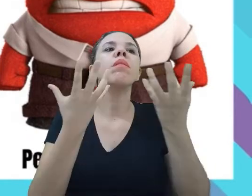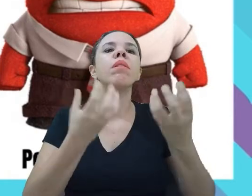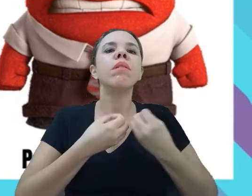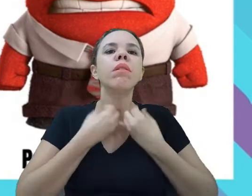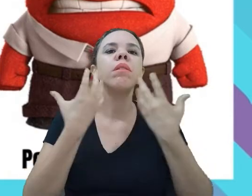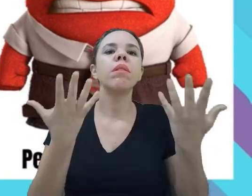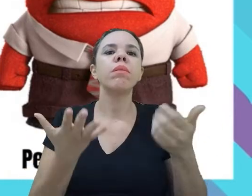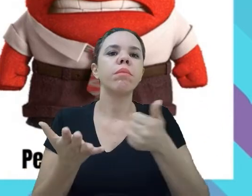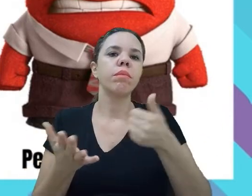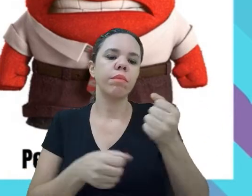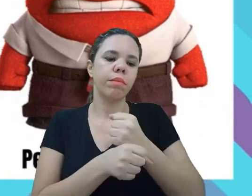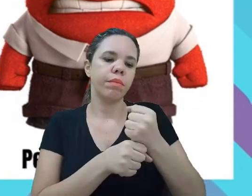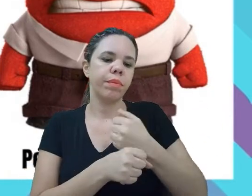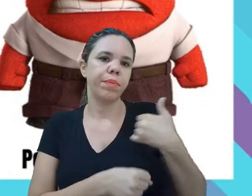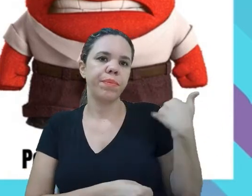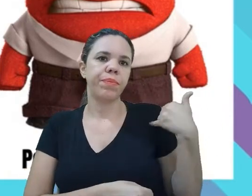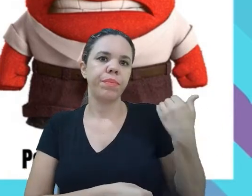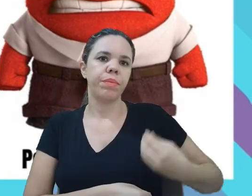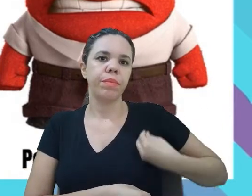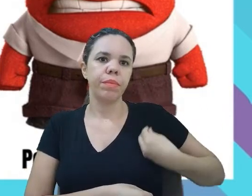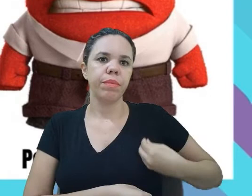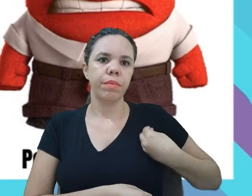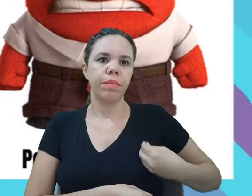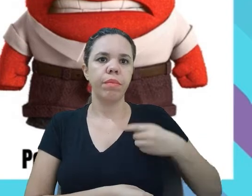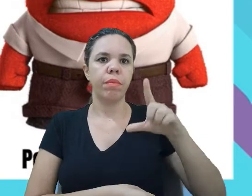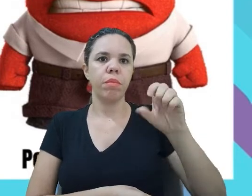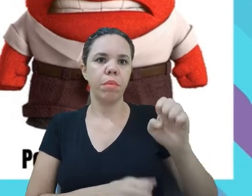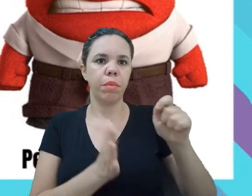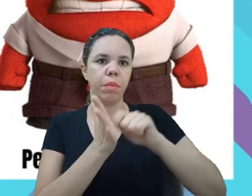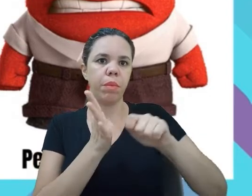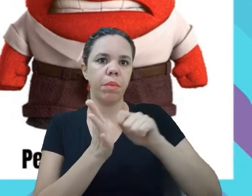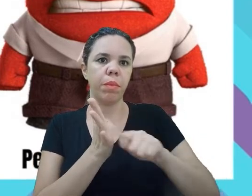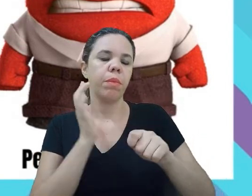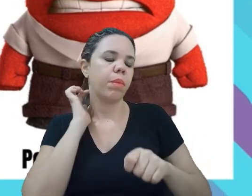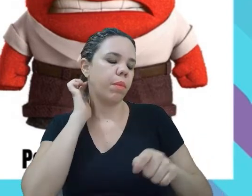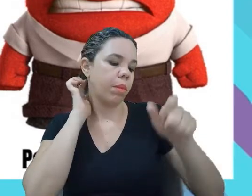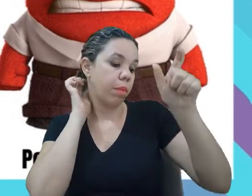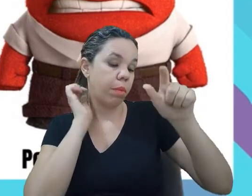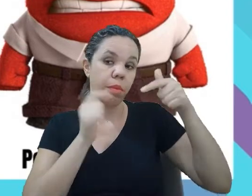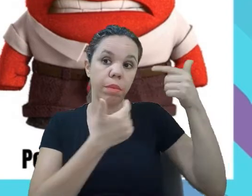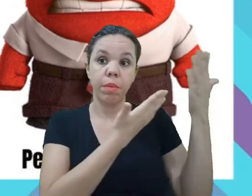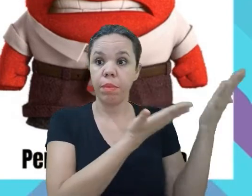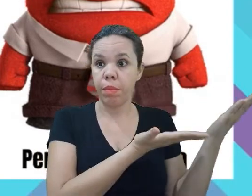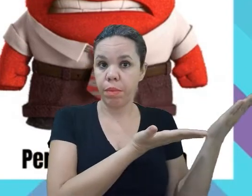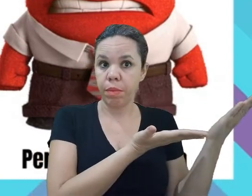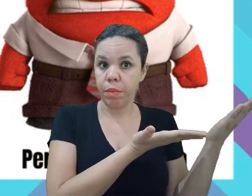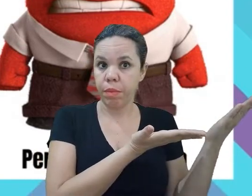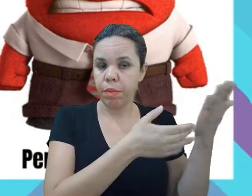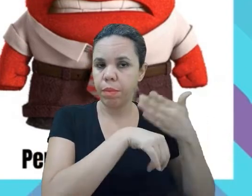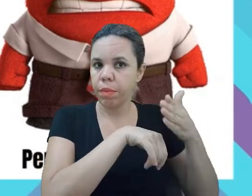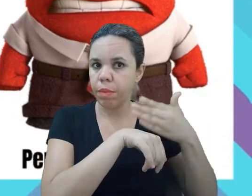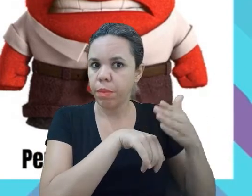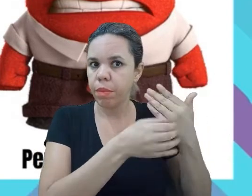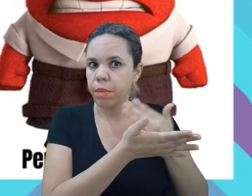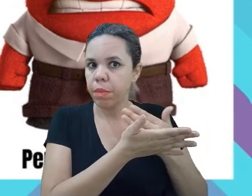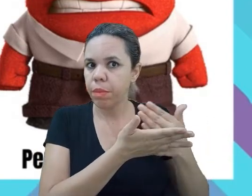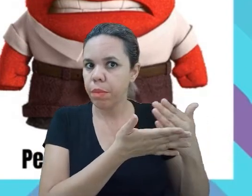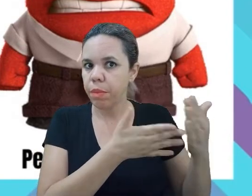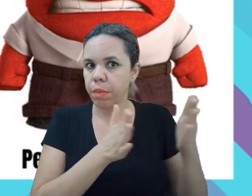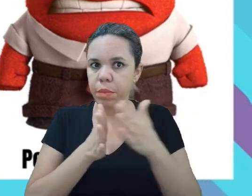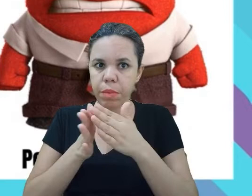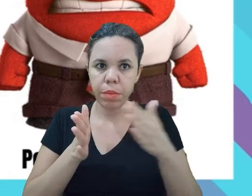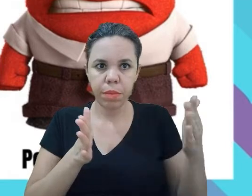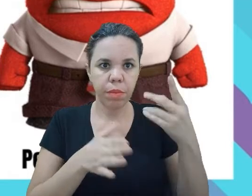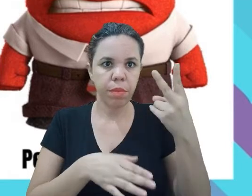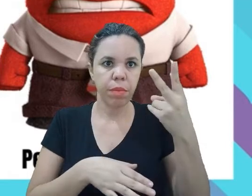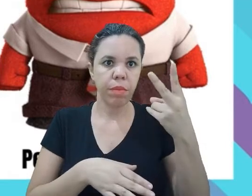É importante ressaltar que é necessário sensibilidade por parte do adulto nessa fase. Não que as